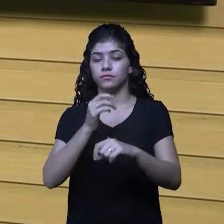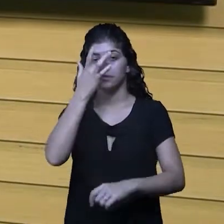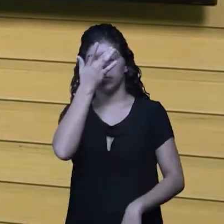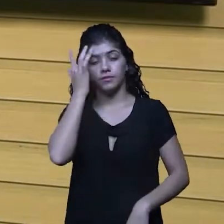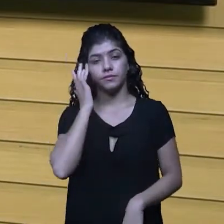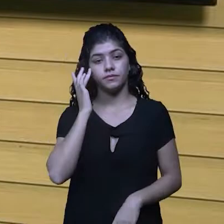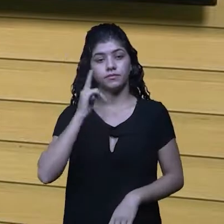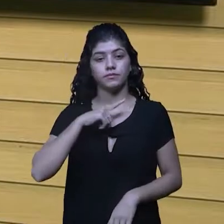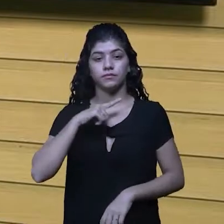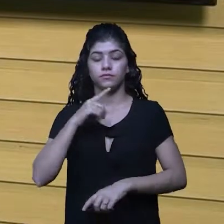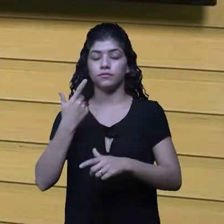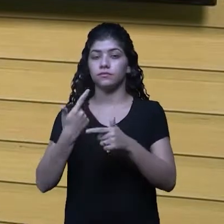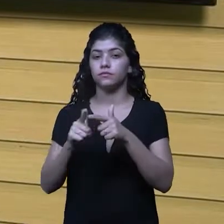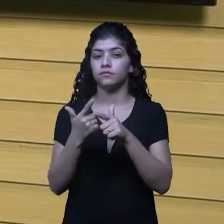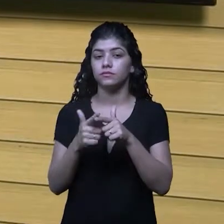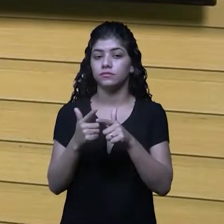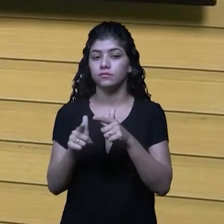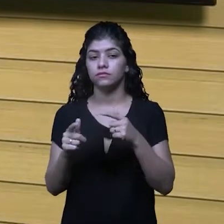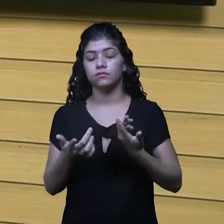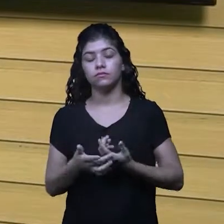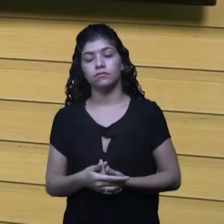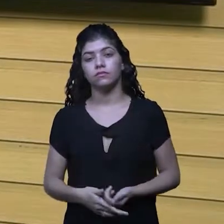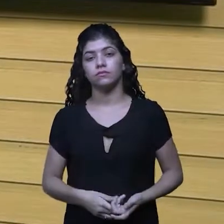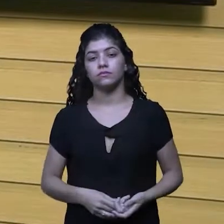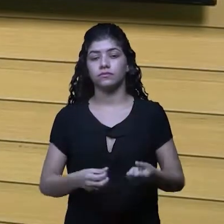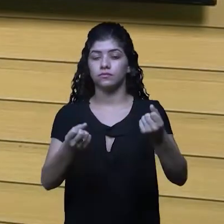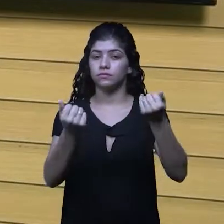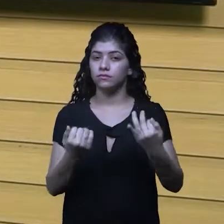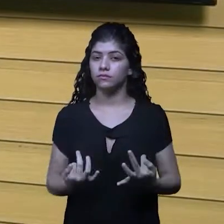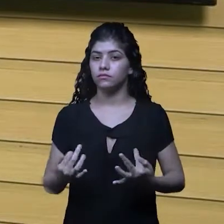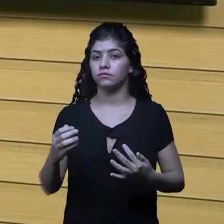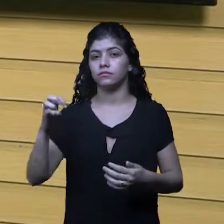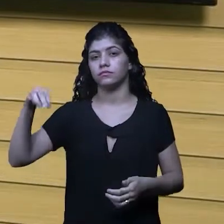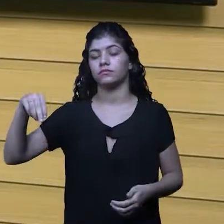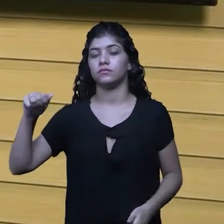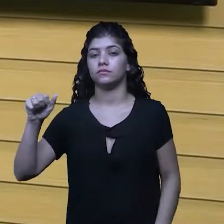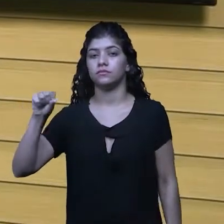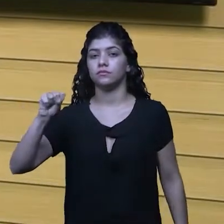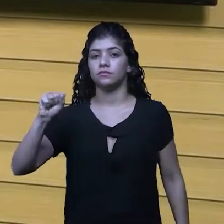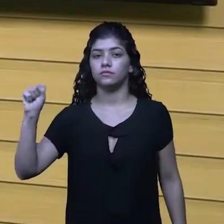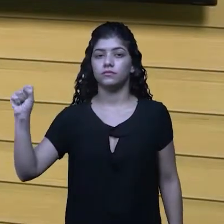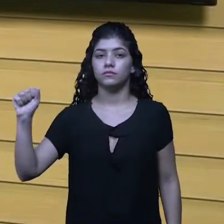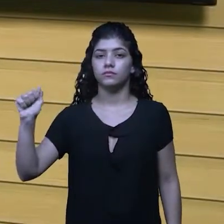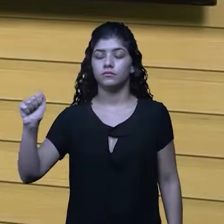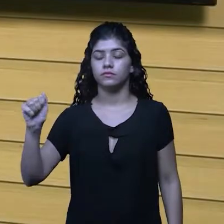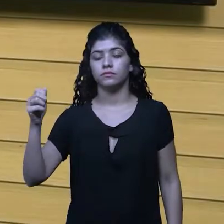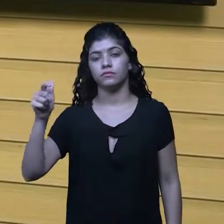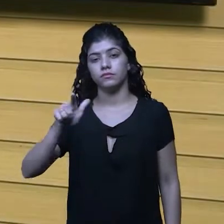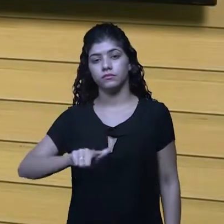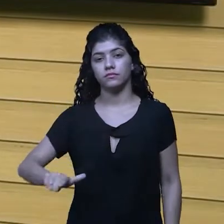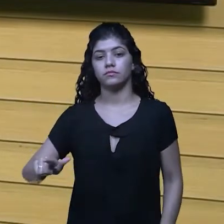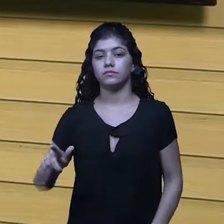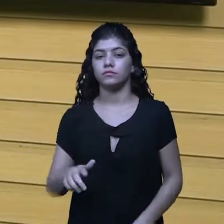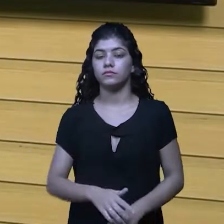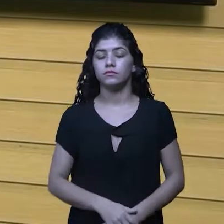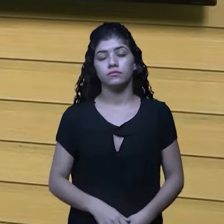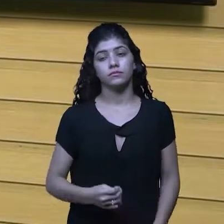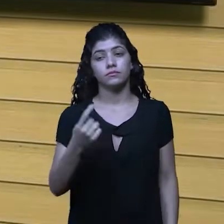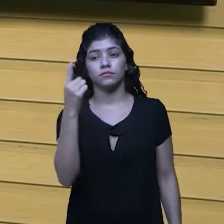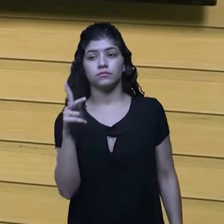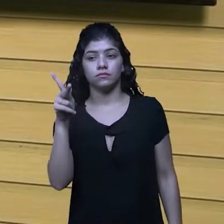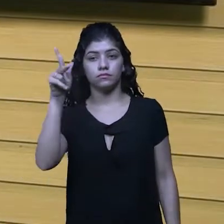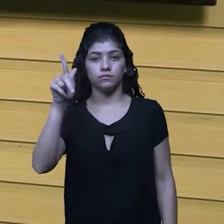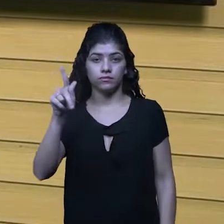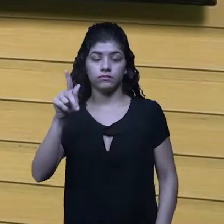a pessoa que comprar um produto, falando aqui de massa novamente, a pessoa que comprar 1 quilo de alguma